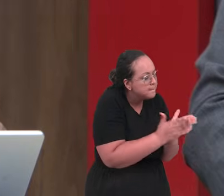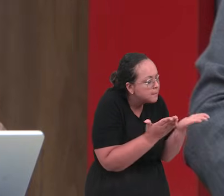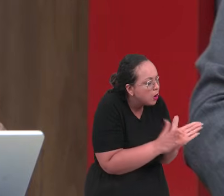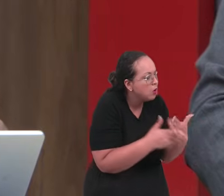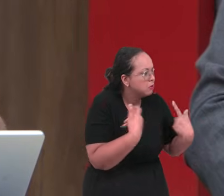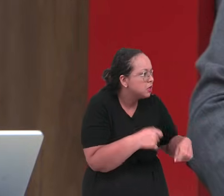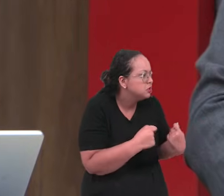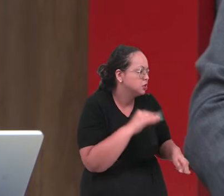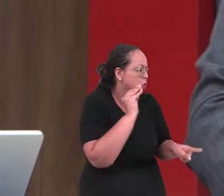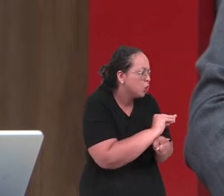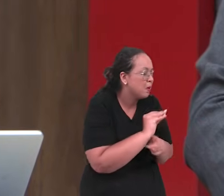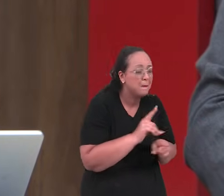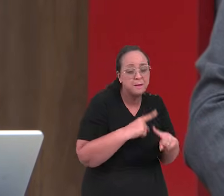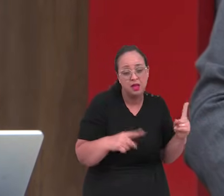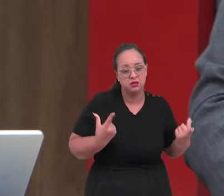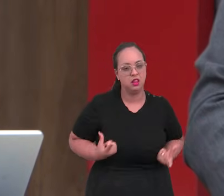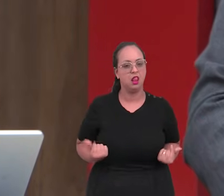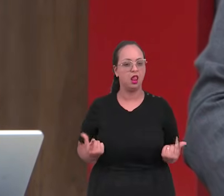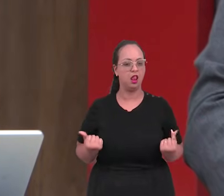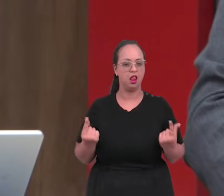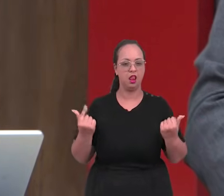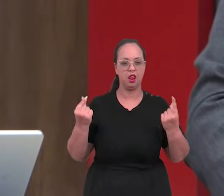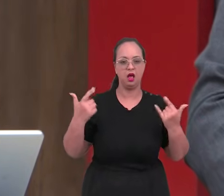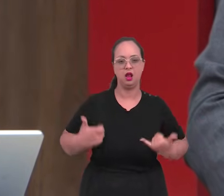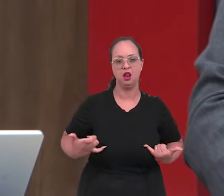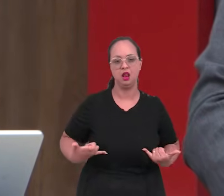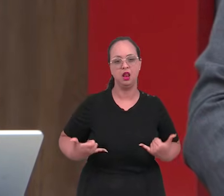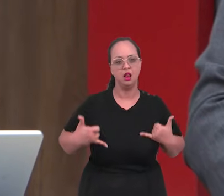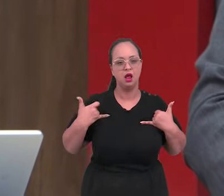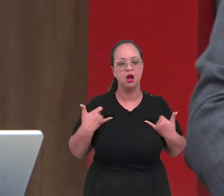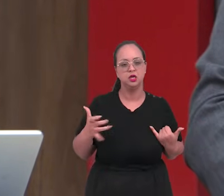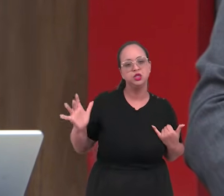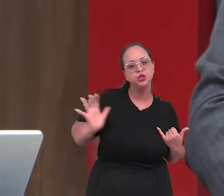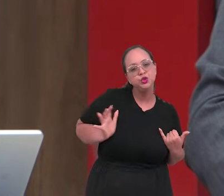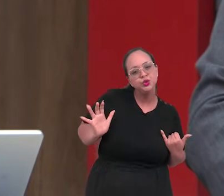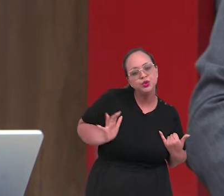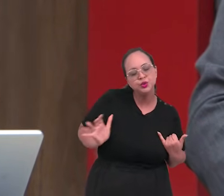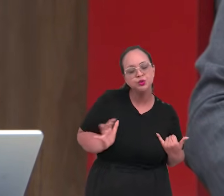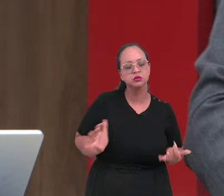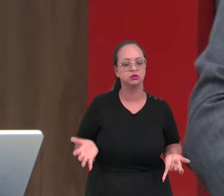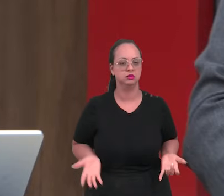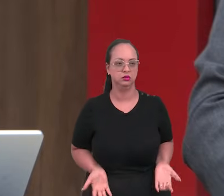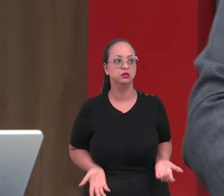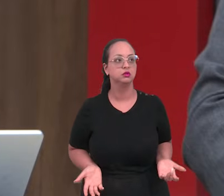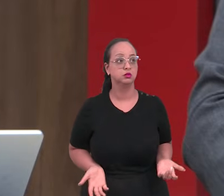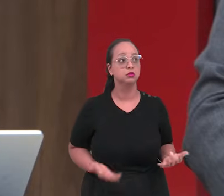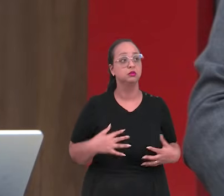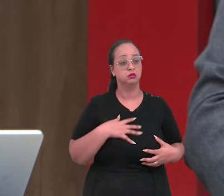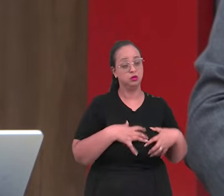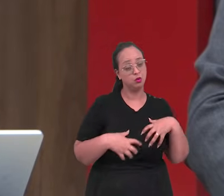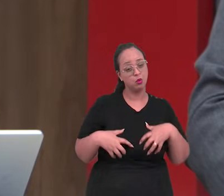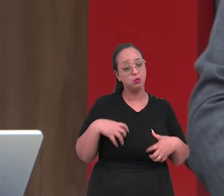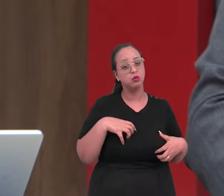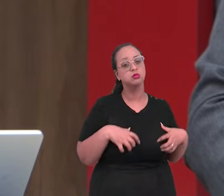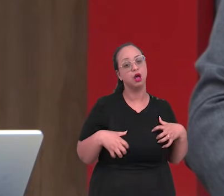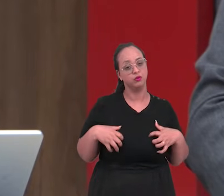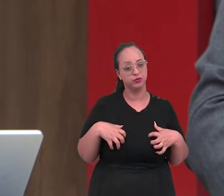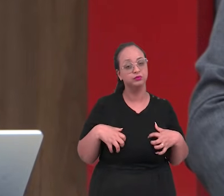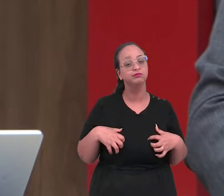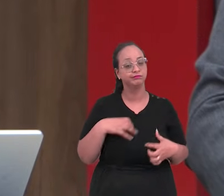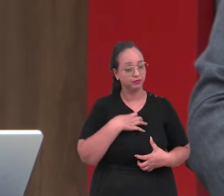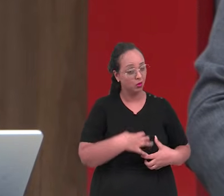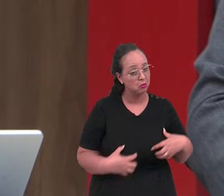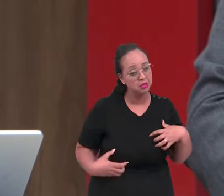de luxos demais. É o luxo que incomodava muito naquela época, né? Esse luxo que a